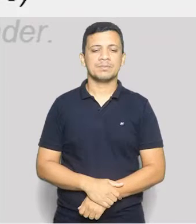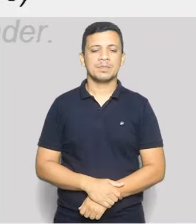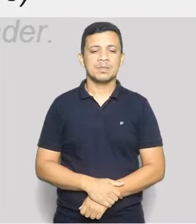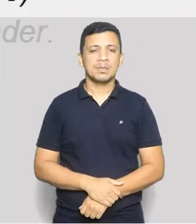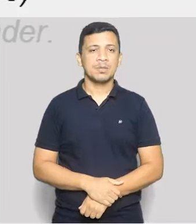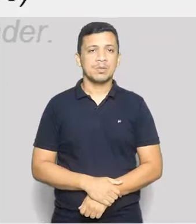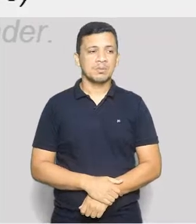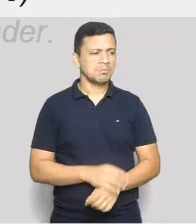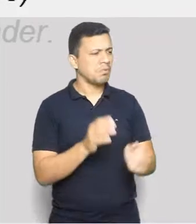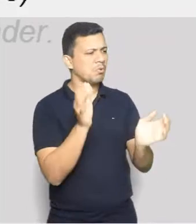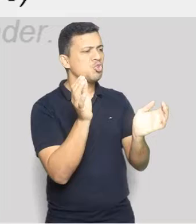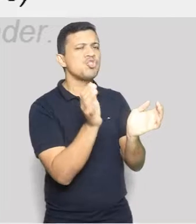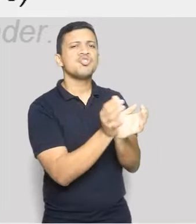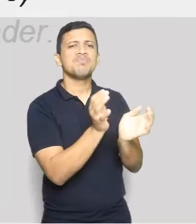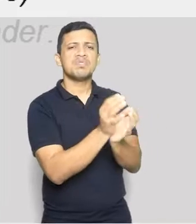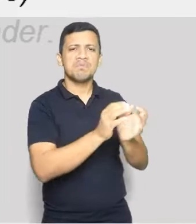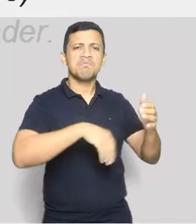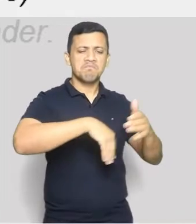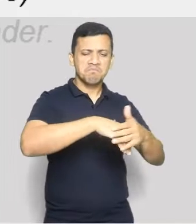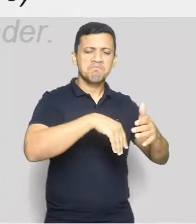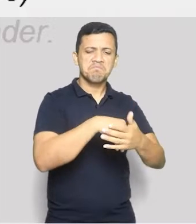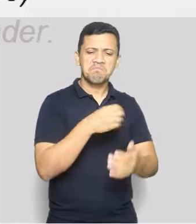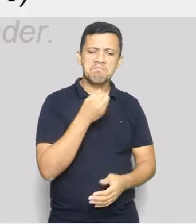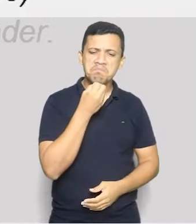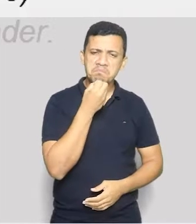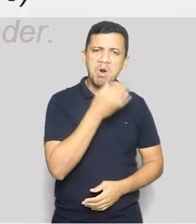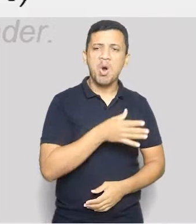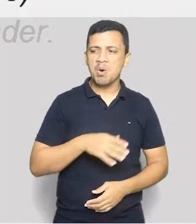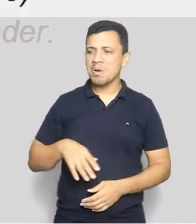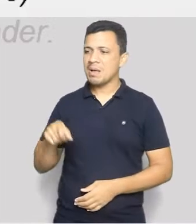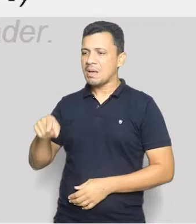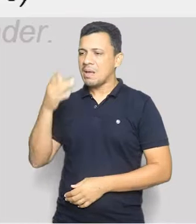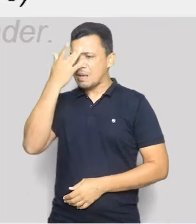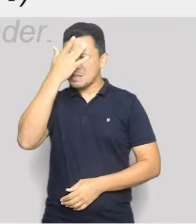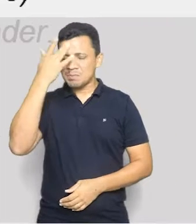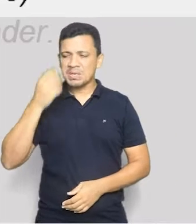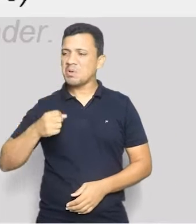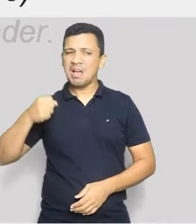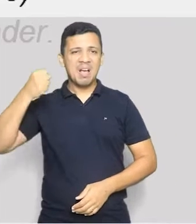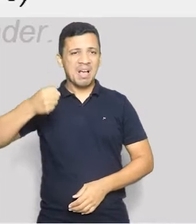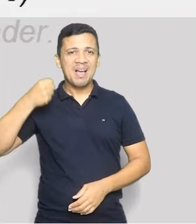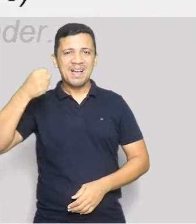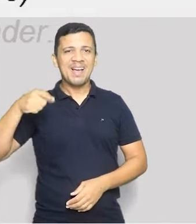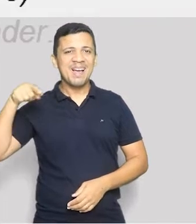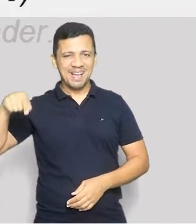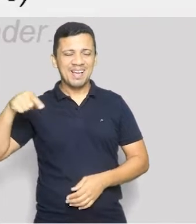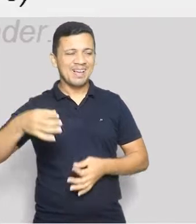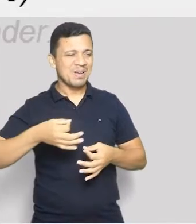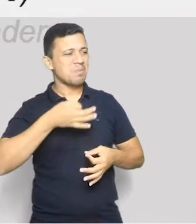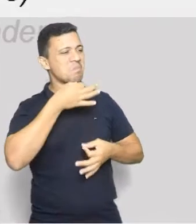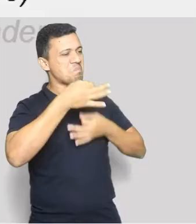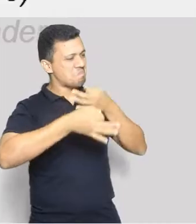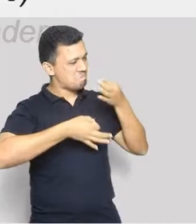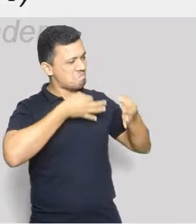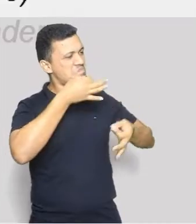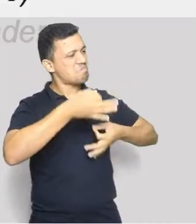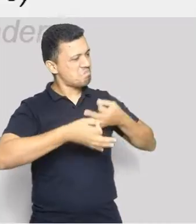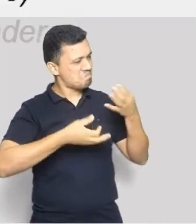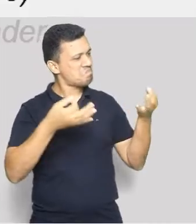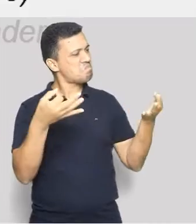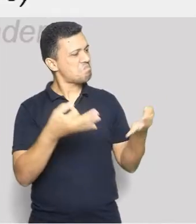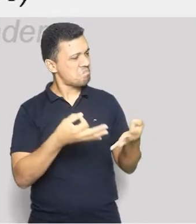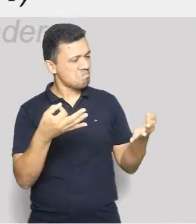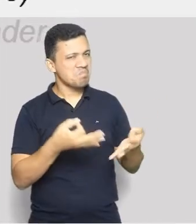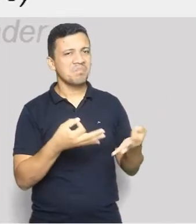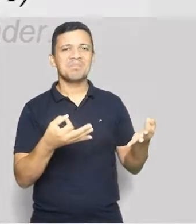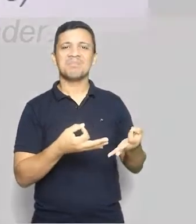o time jogou bem e recebeu elogios da torcida. O time jogou bem e recebeu elogios